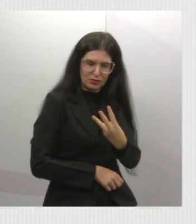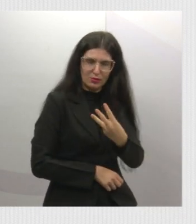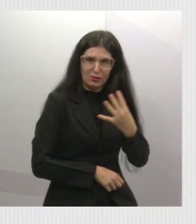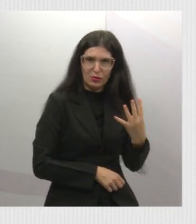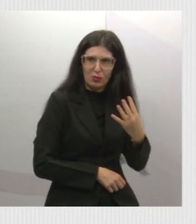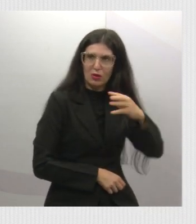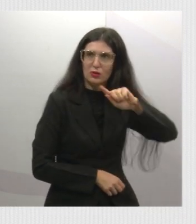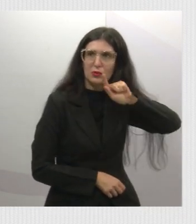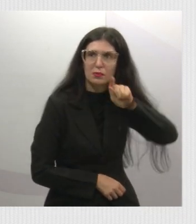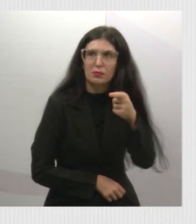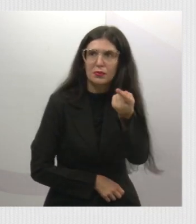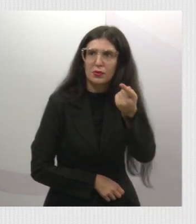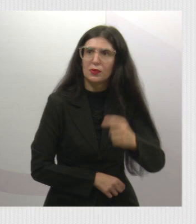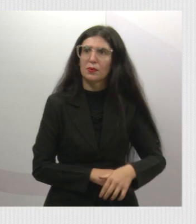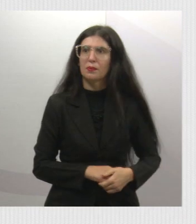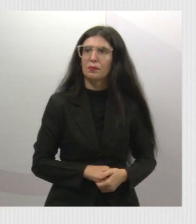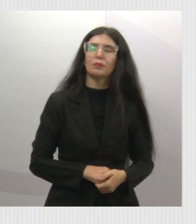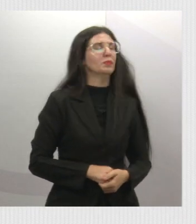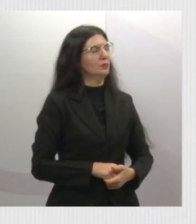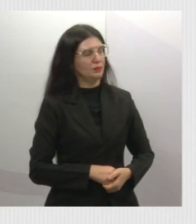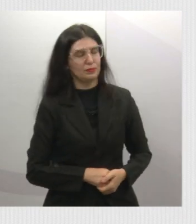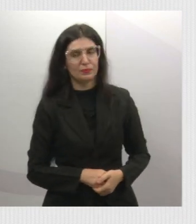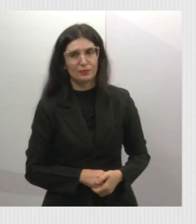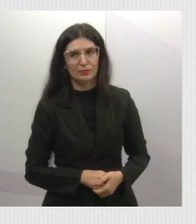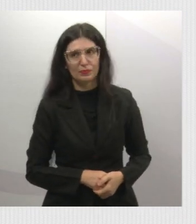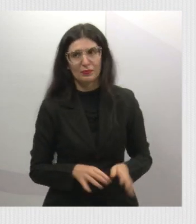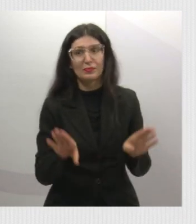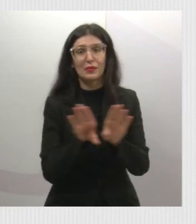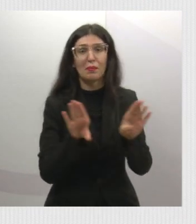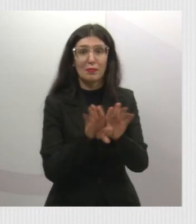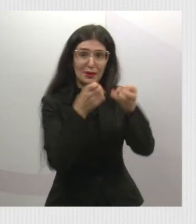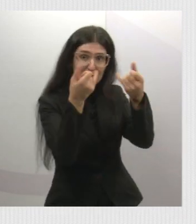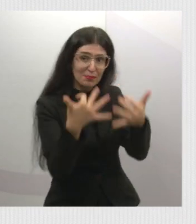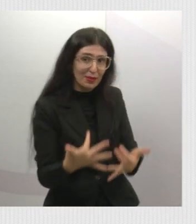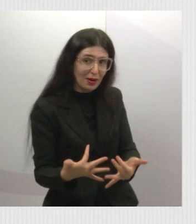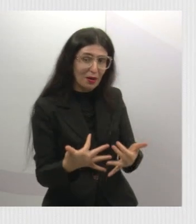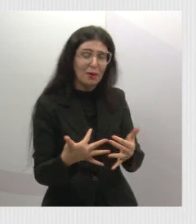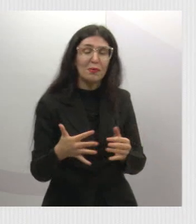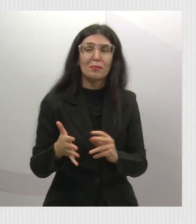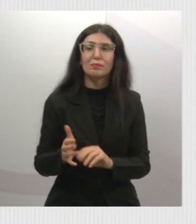836.134.000. Vou abrir para ver como que funciona a classificação dela.